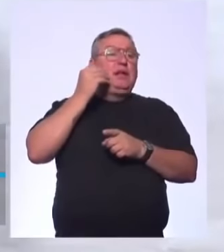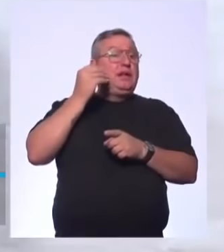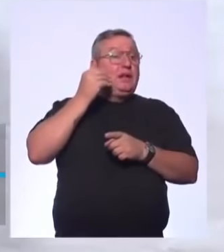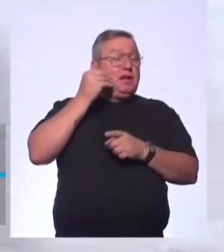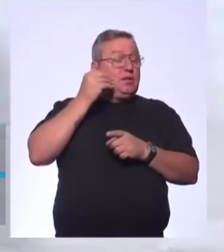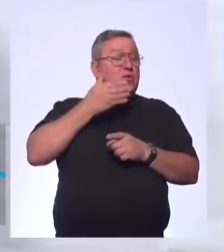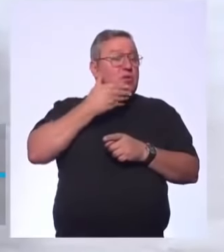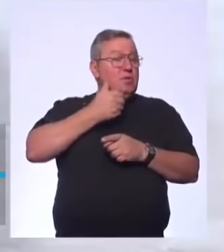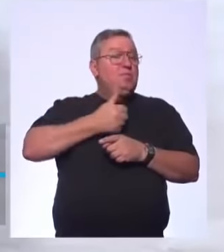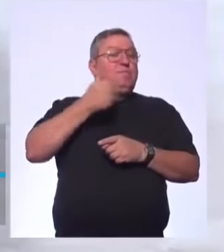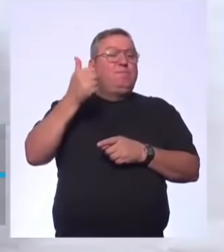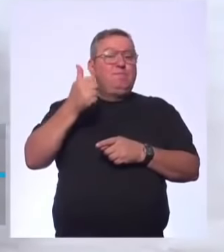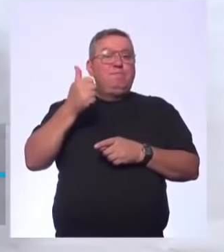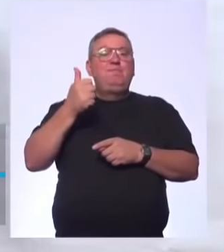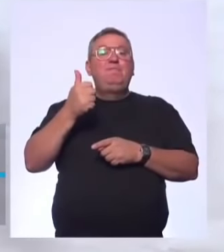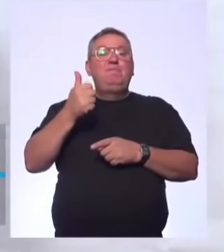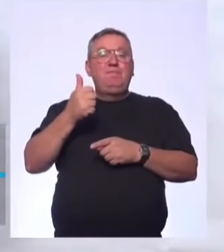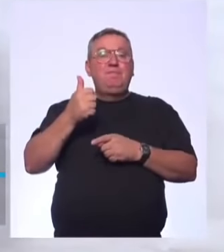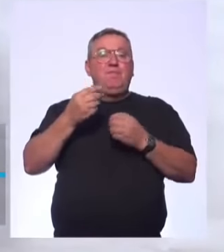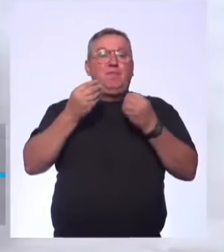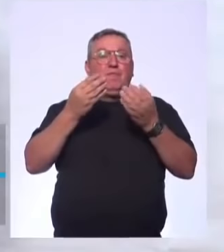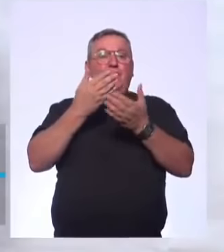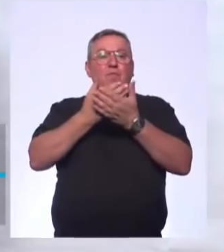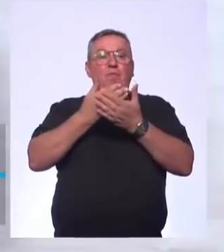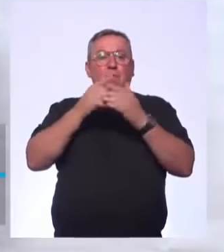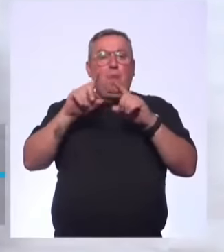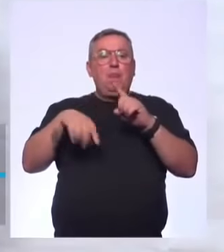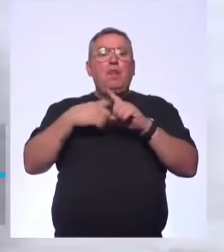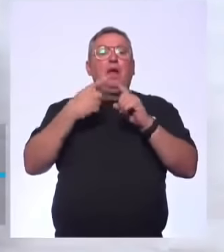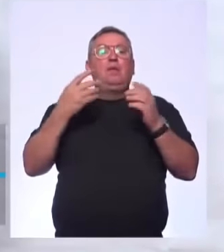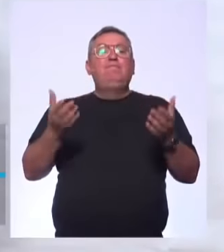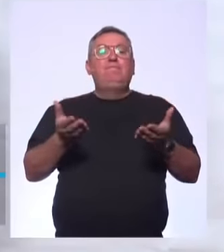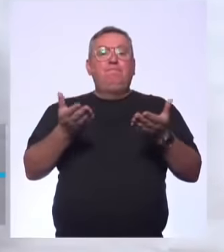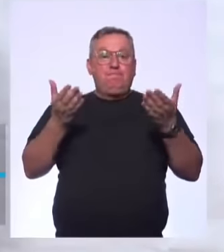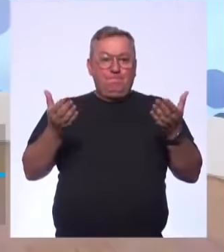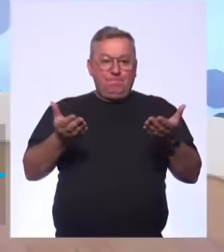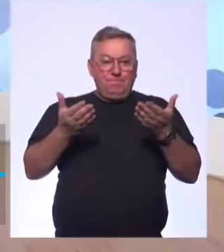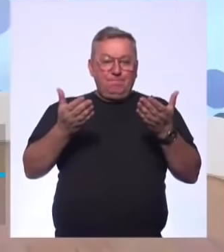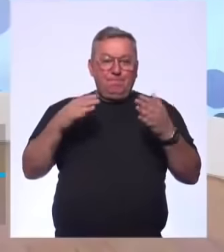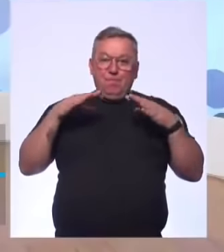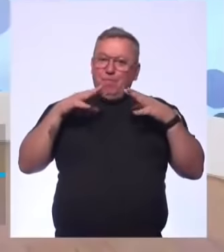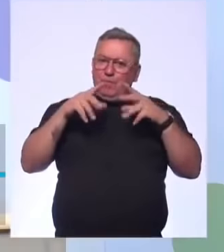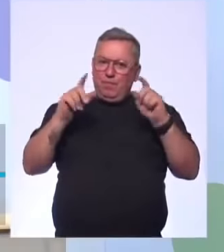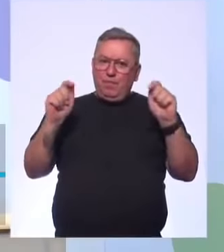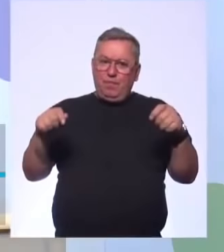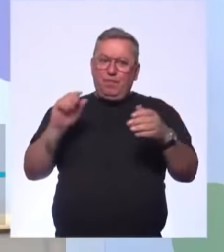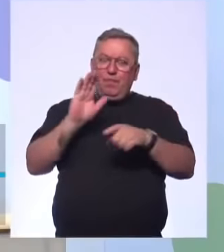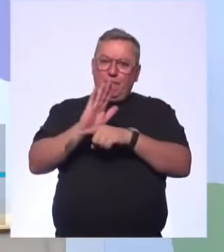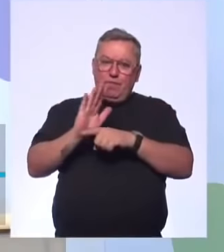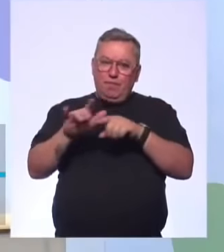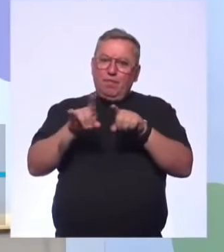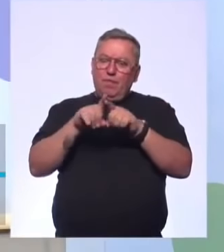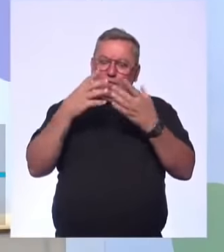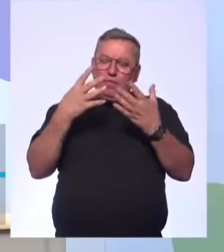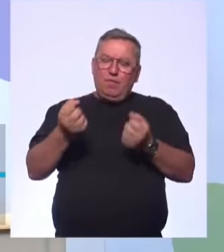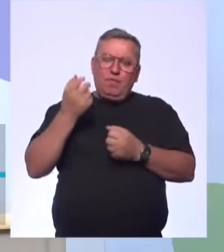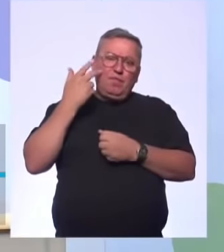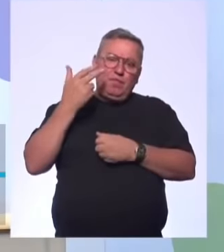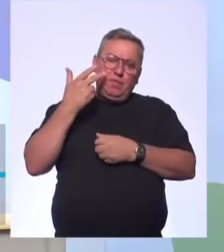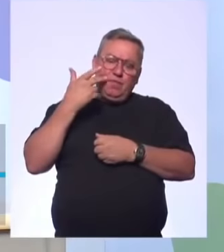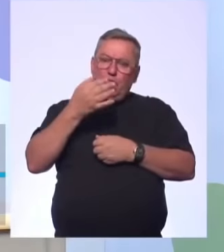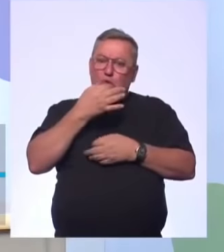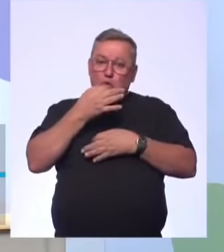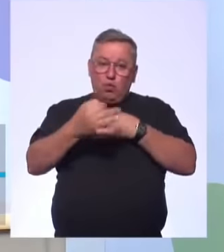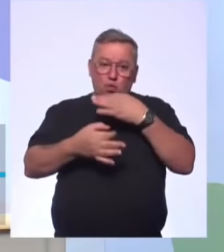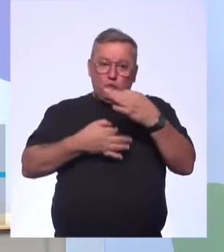uma melhorada, deixar a aula um pouco mais leve, né, Ed? É isso aí, tudo que vocês puderem colaborar, a gente aceita também as